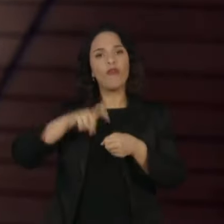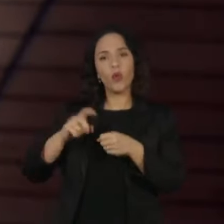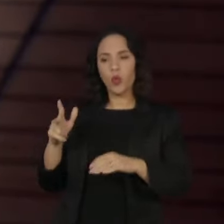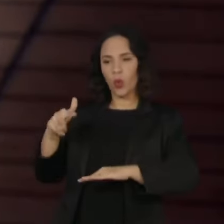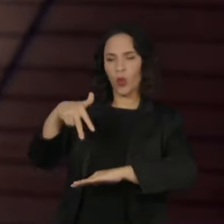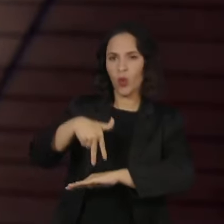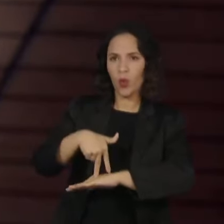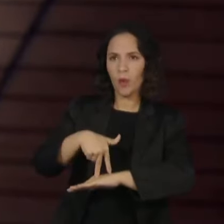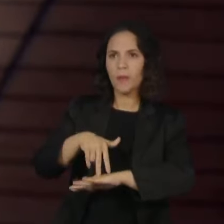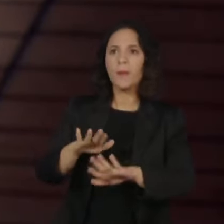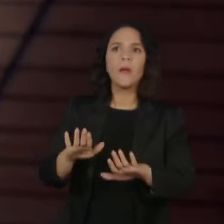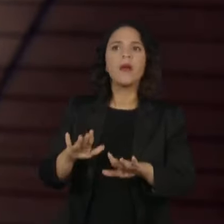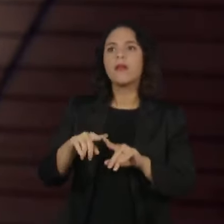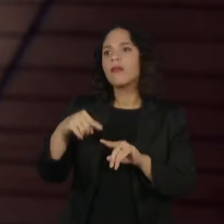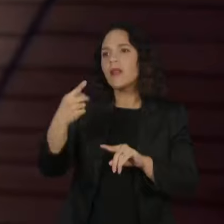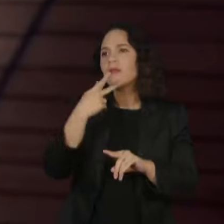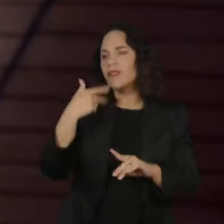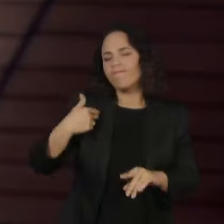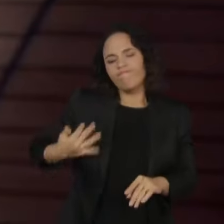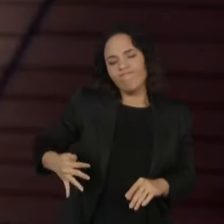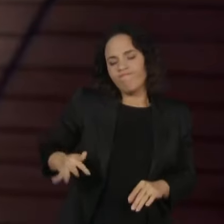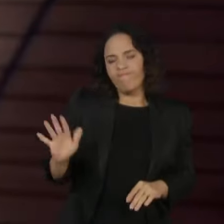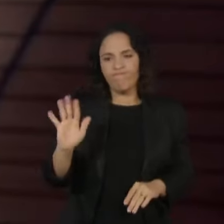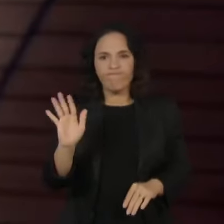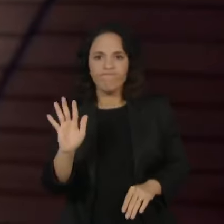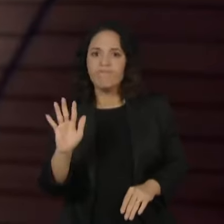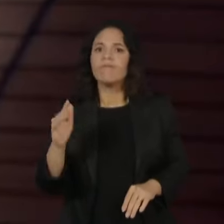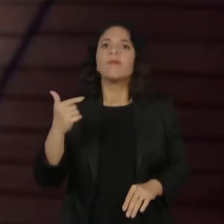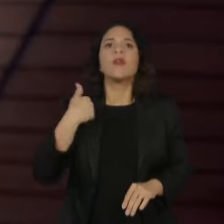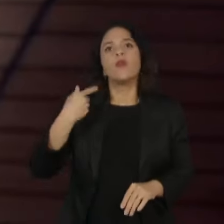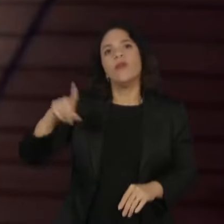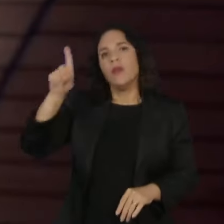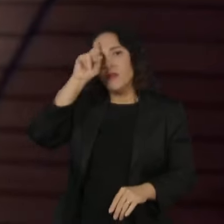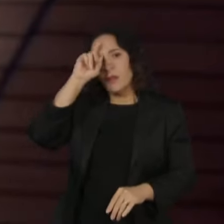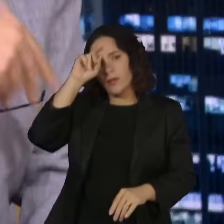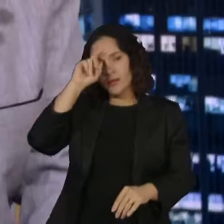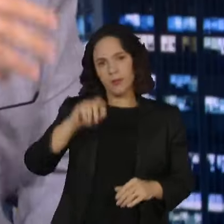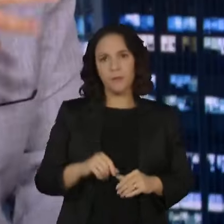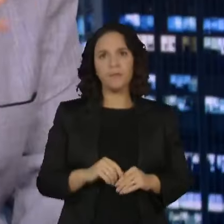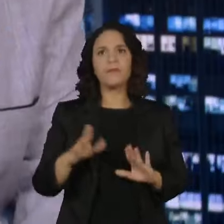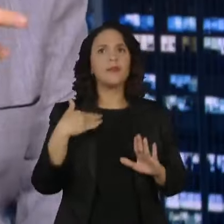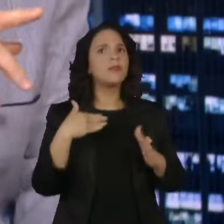mas depois disse que tava machucado e iria para um hospital e fo só pedir licença S que a gente vai falar muito